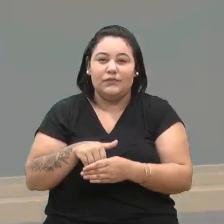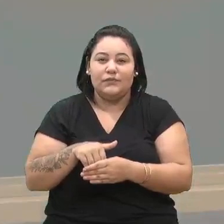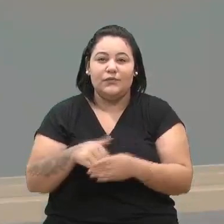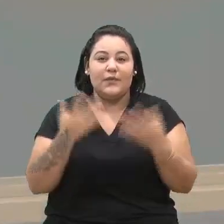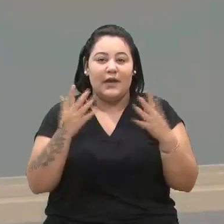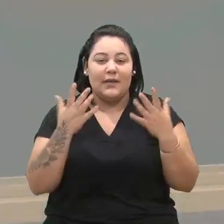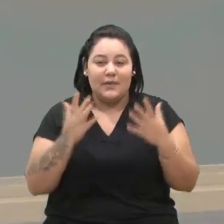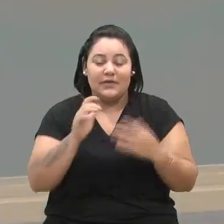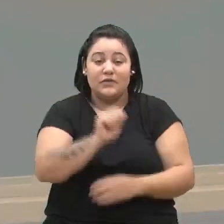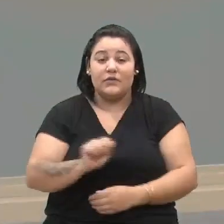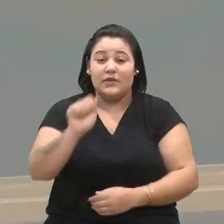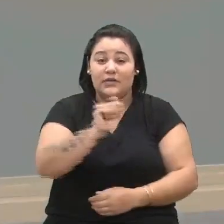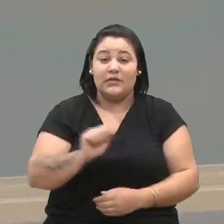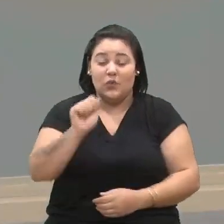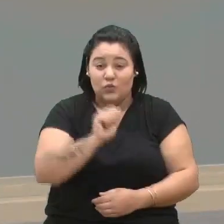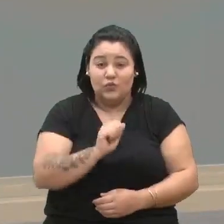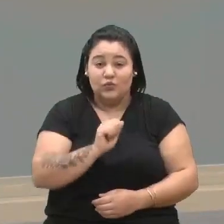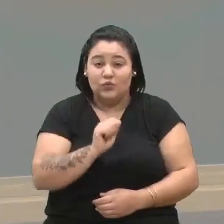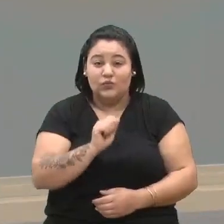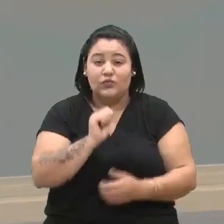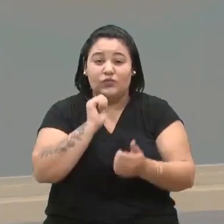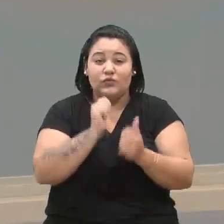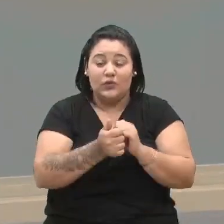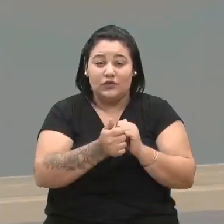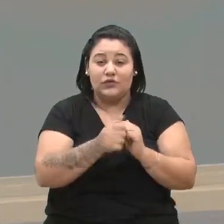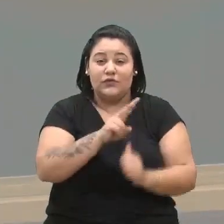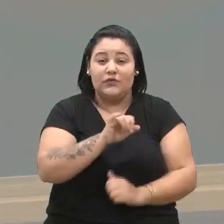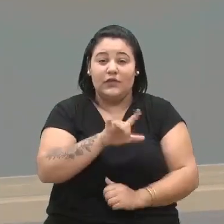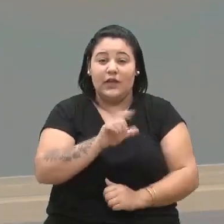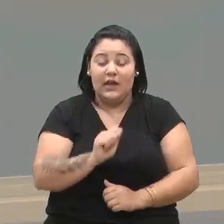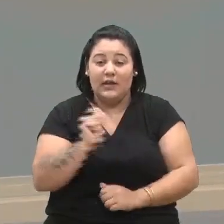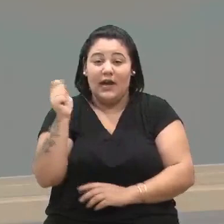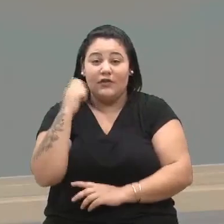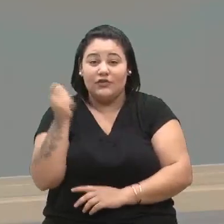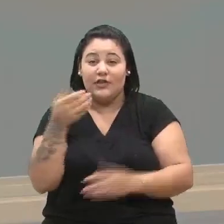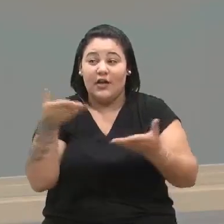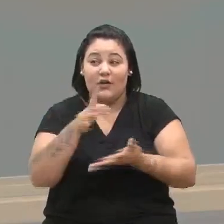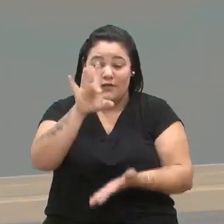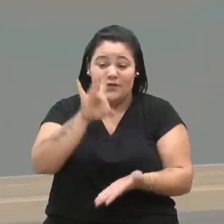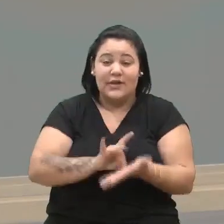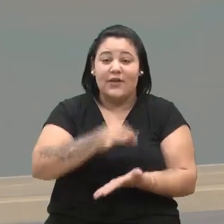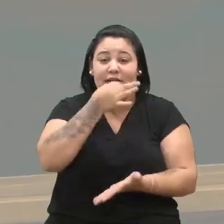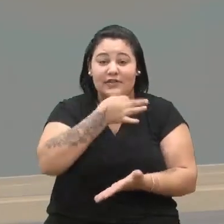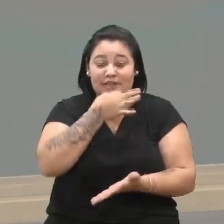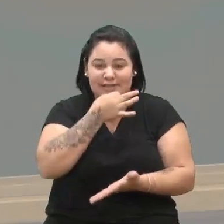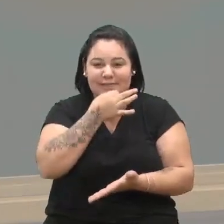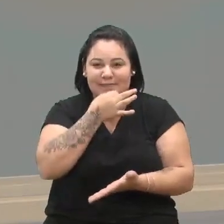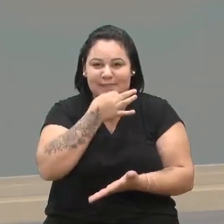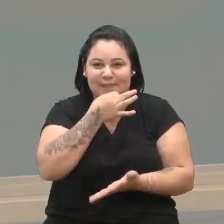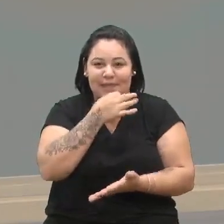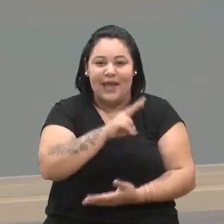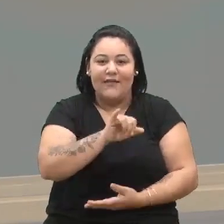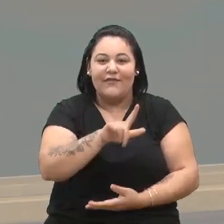Futsal da Vila Gauchinha, que agora se tornou Caxias do Sul Futsal. Então, a Vila Gauchinha, que todo